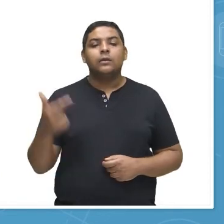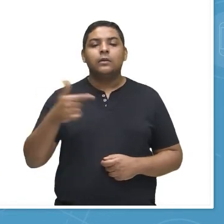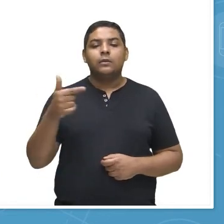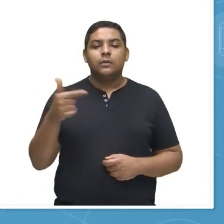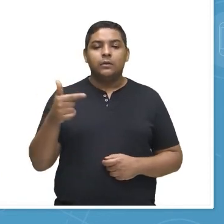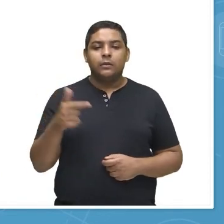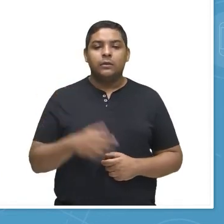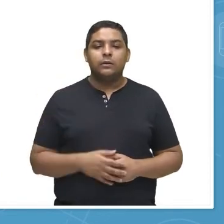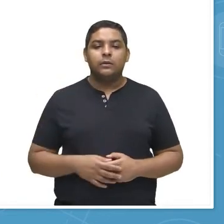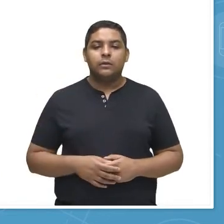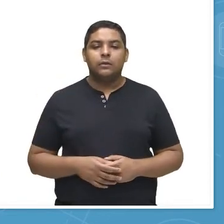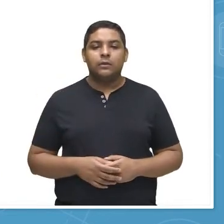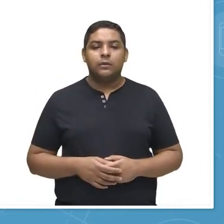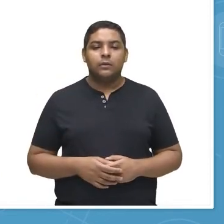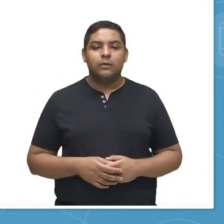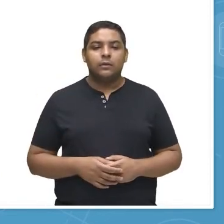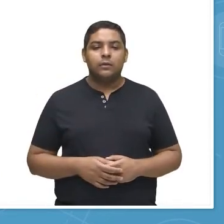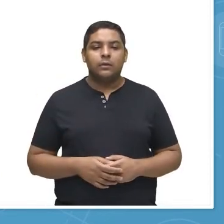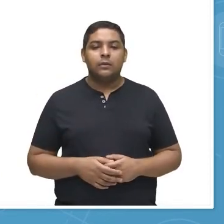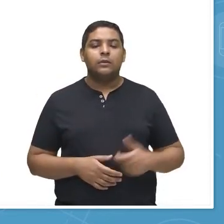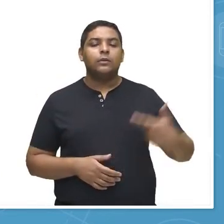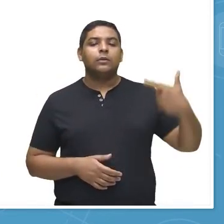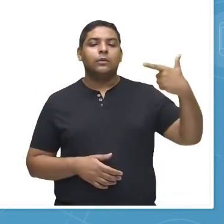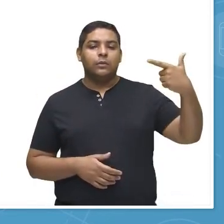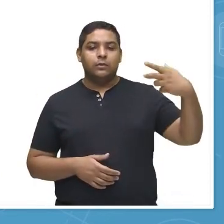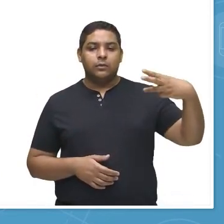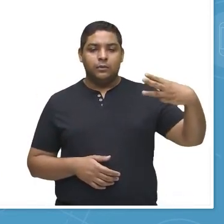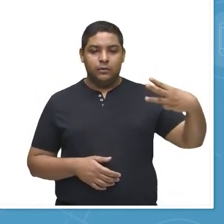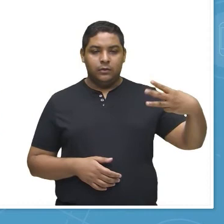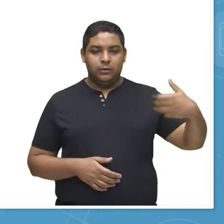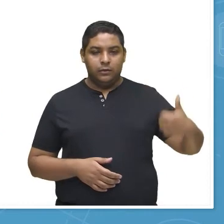né? 2, 3, 1.